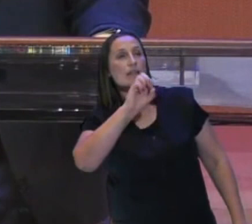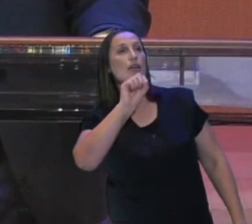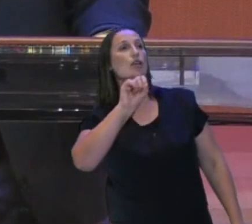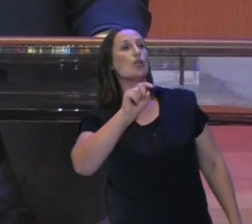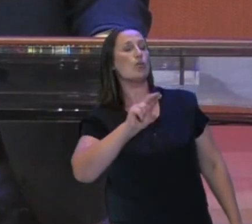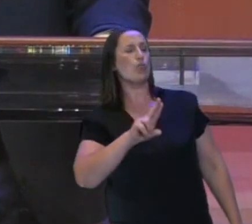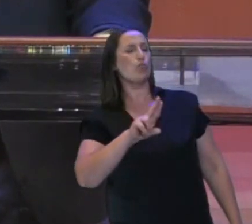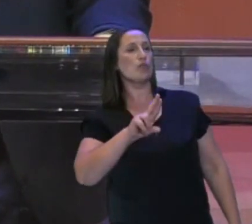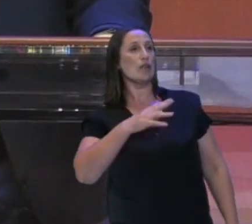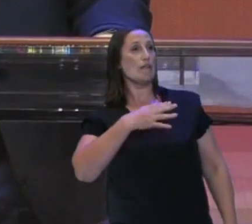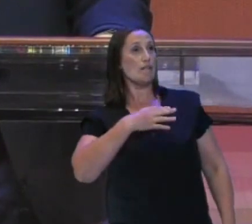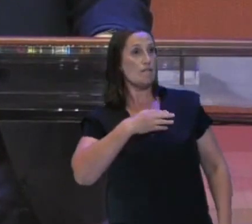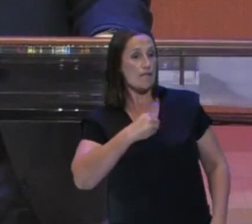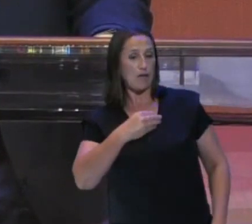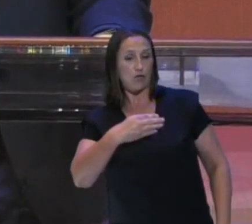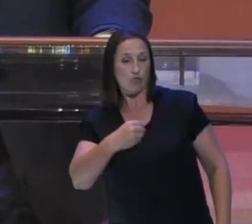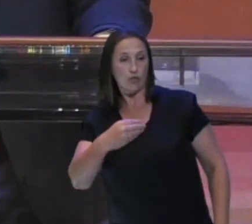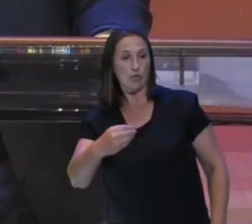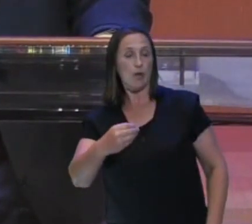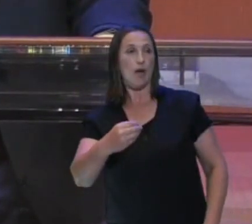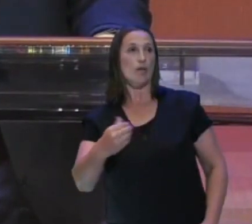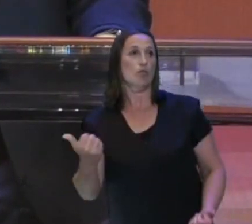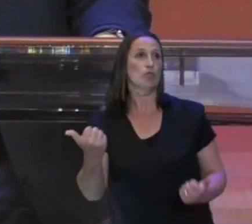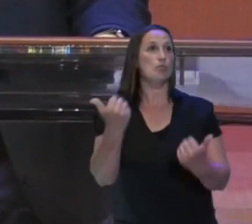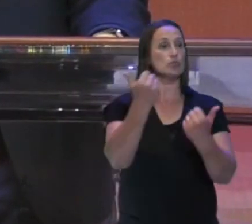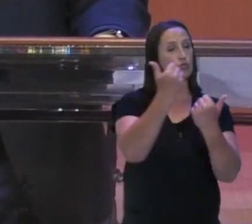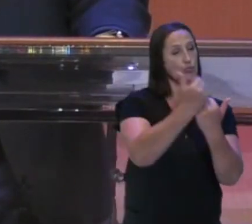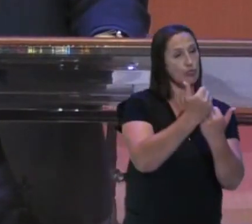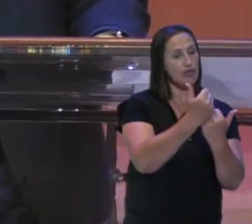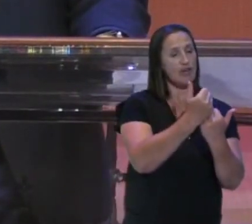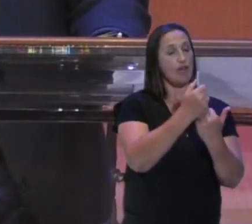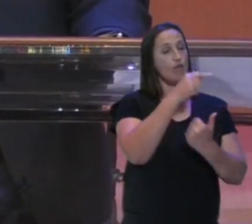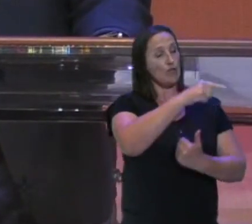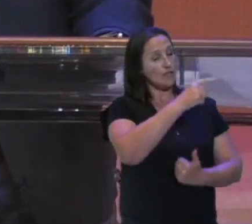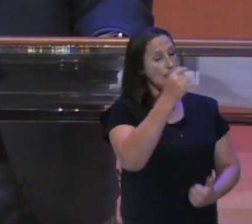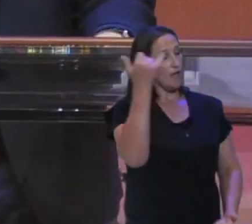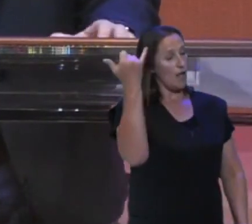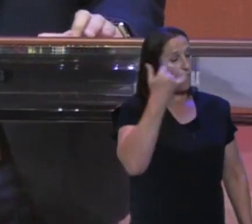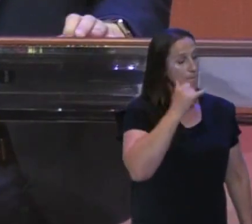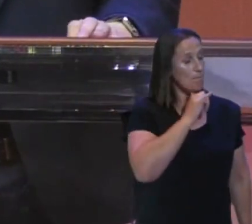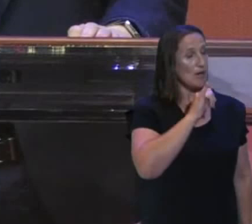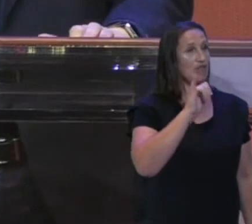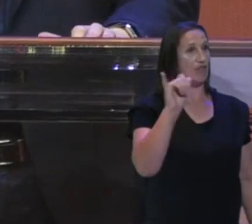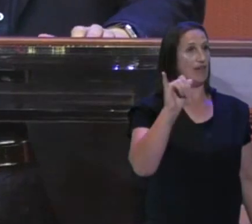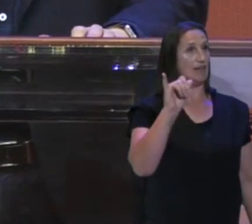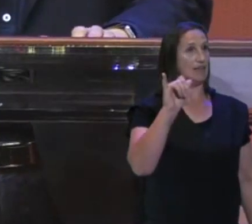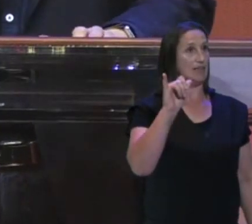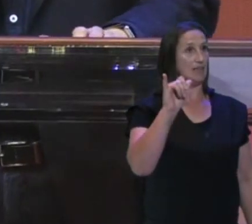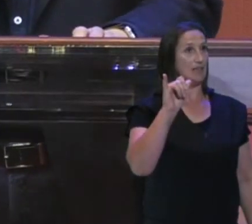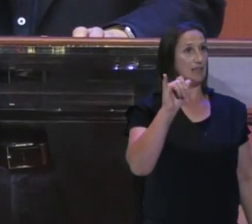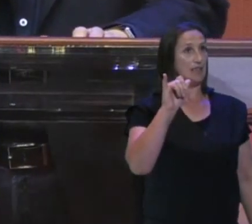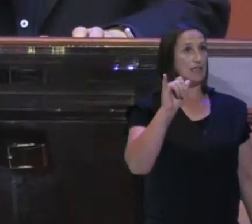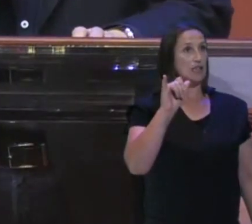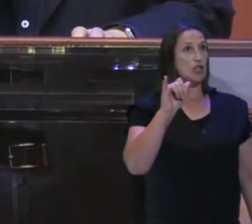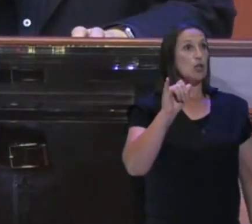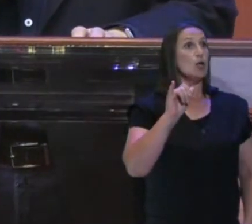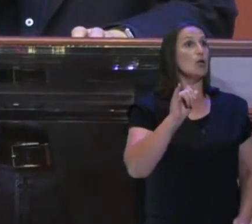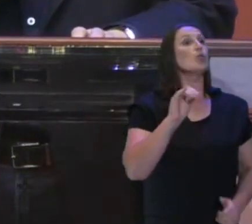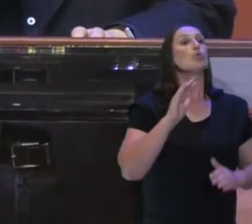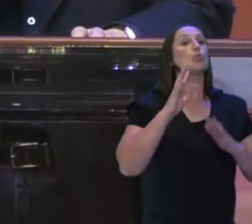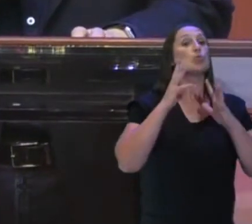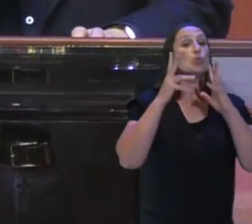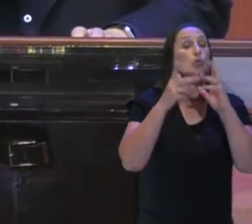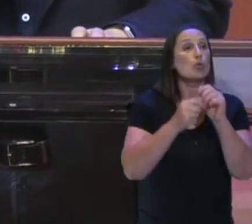Abel-Meolá, para suceder a você como profeta. Jeú matará todo aquele que escapar da espada